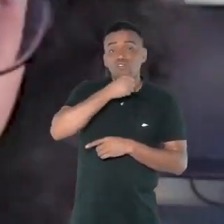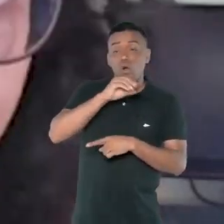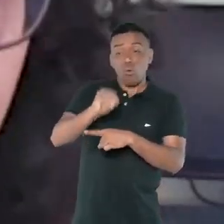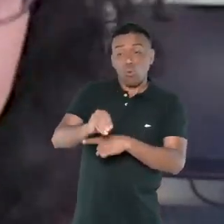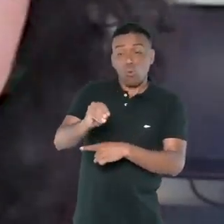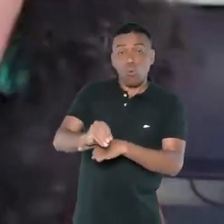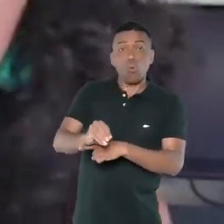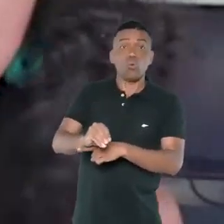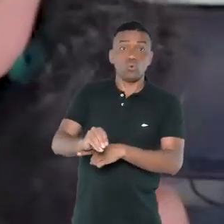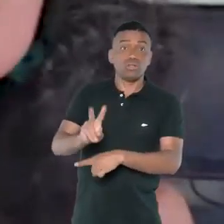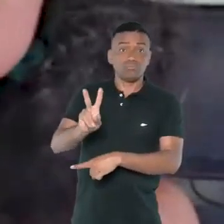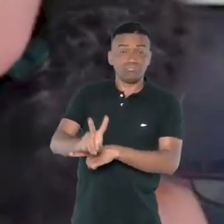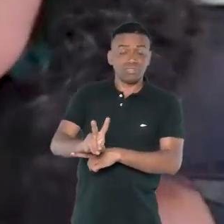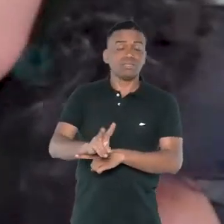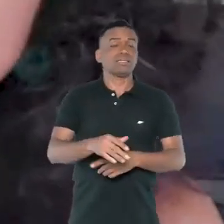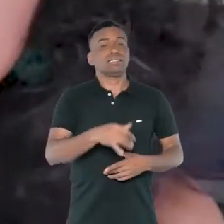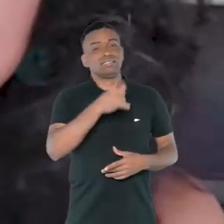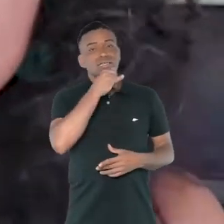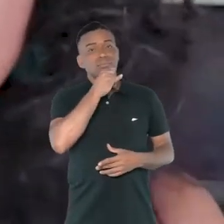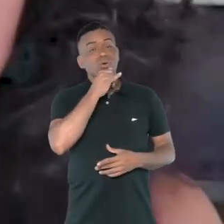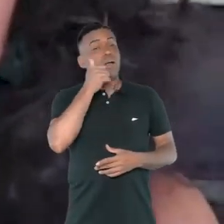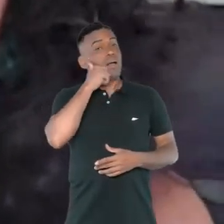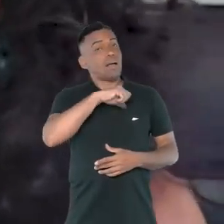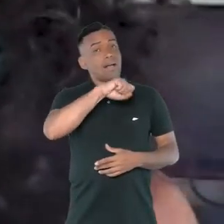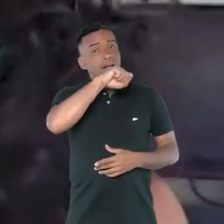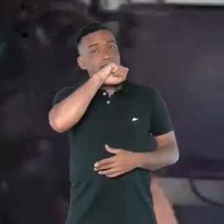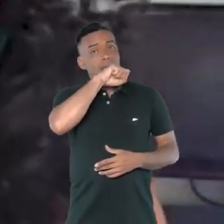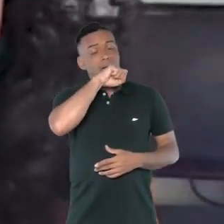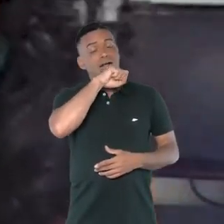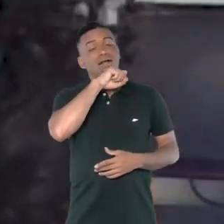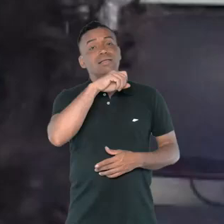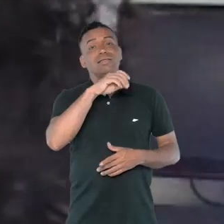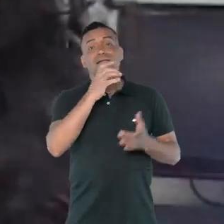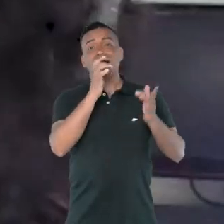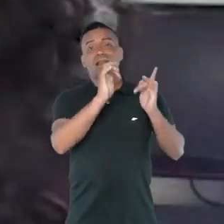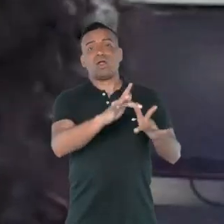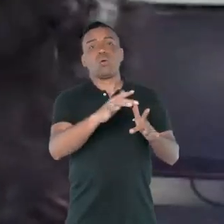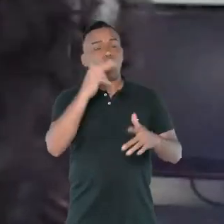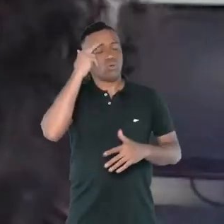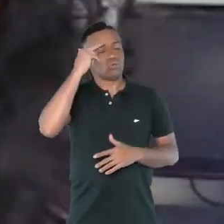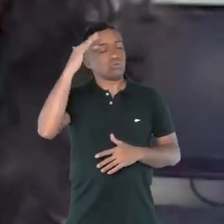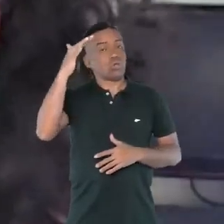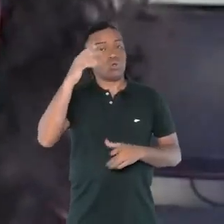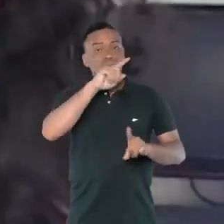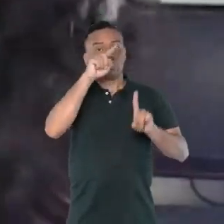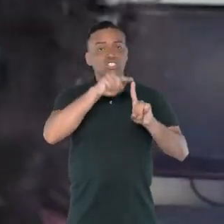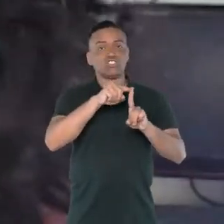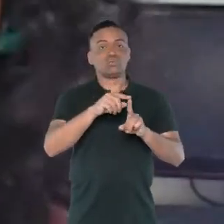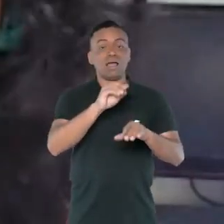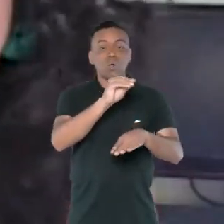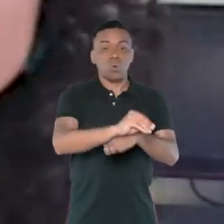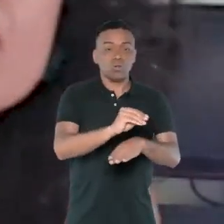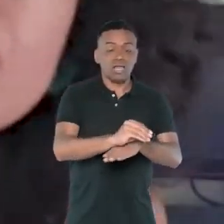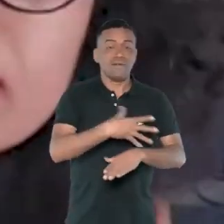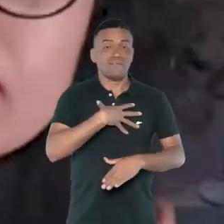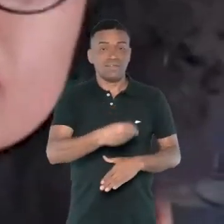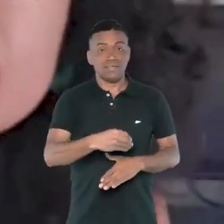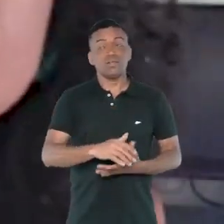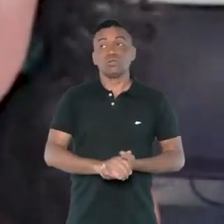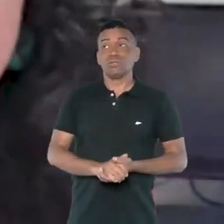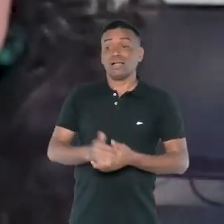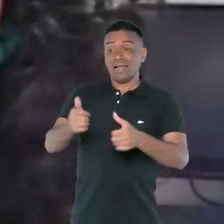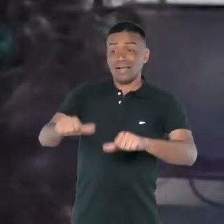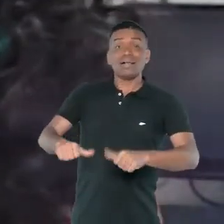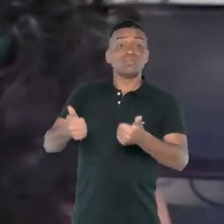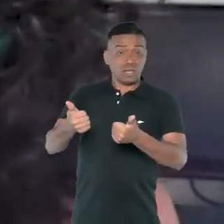criadas pelos avós, a crianças que a mãe teve que largar um sonho para poder cuidar dos